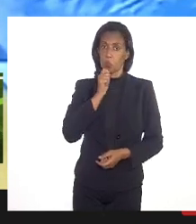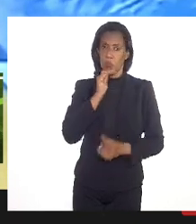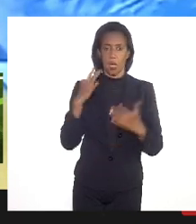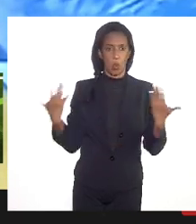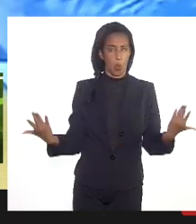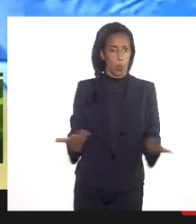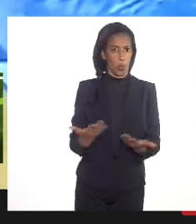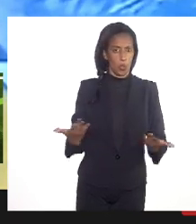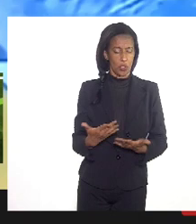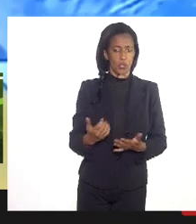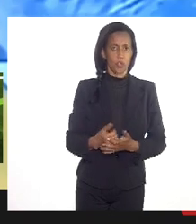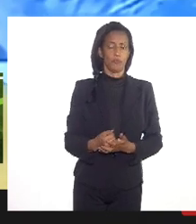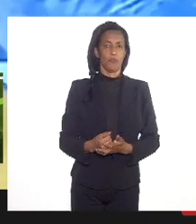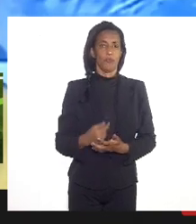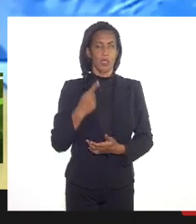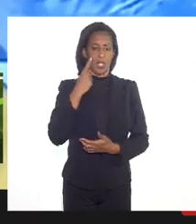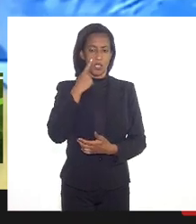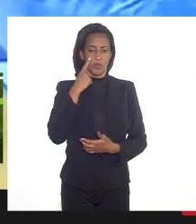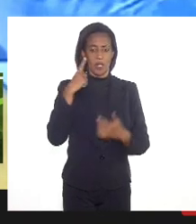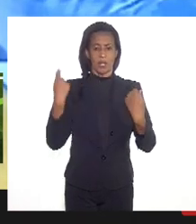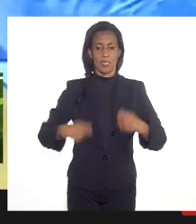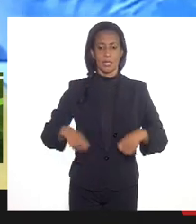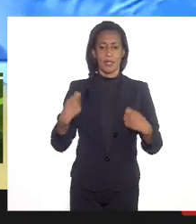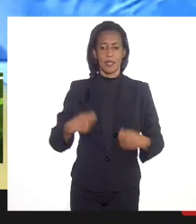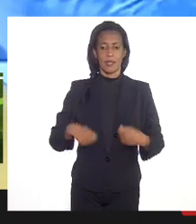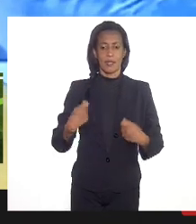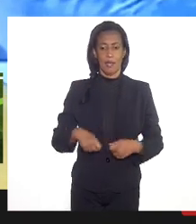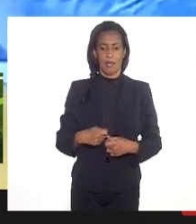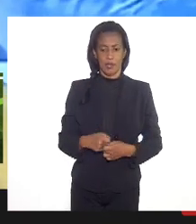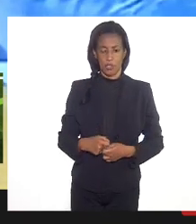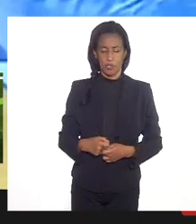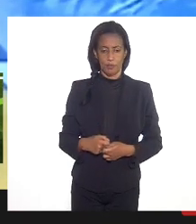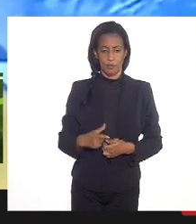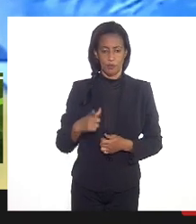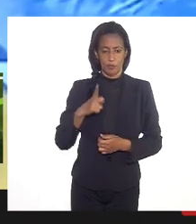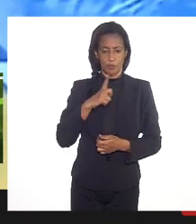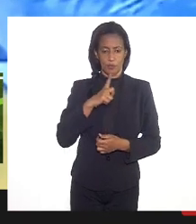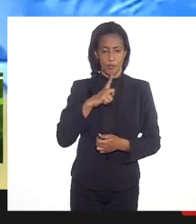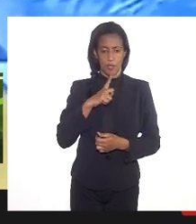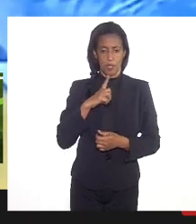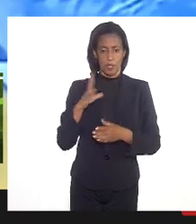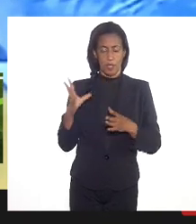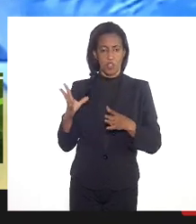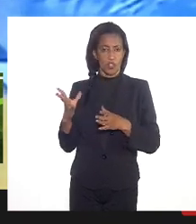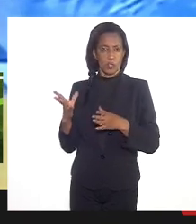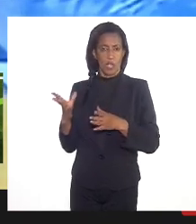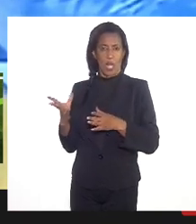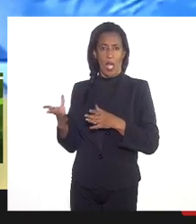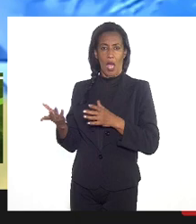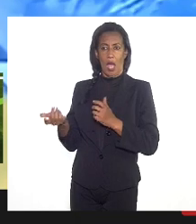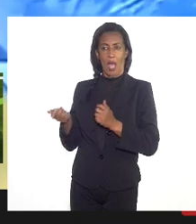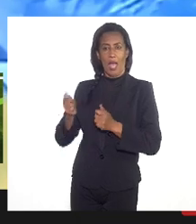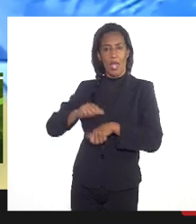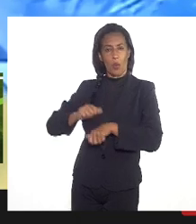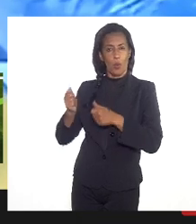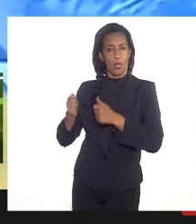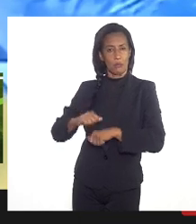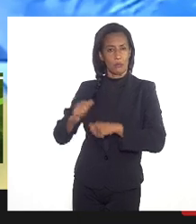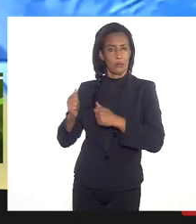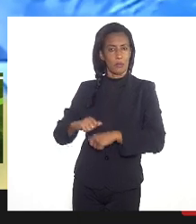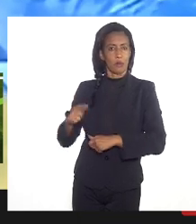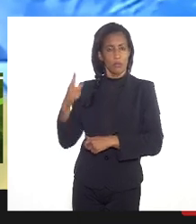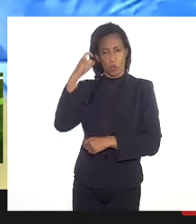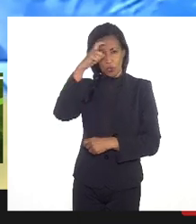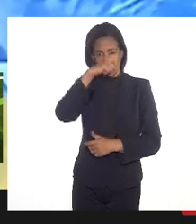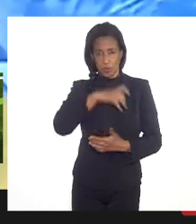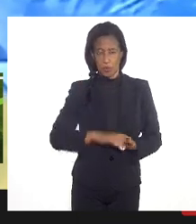essa questão da necessidade de estar nos documentando, de estar nos regularizando. Isso está